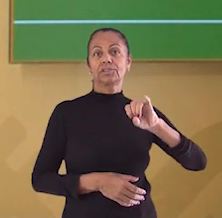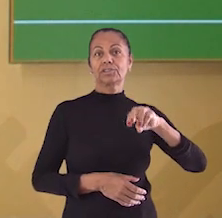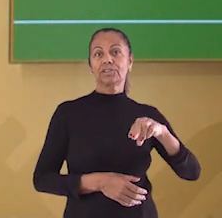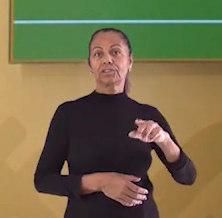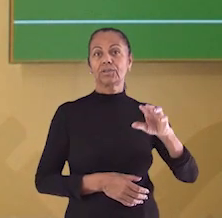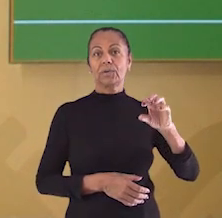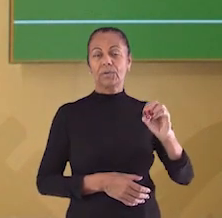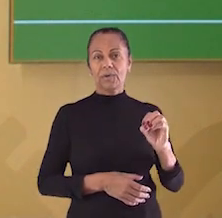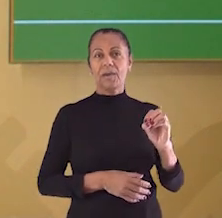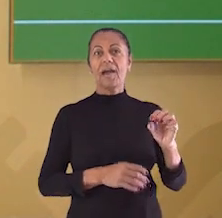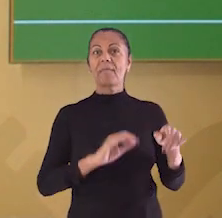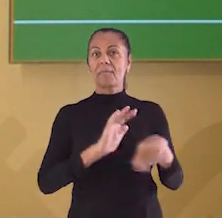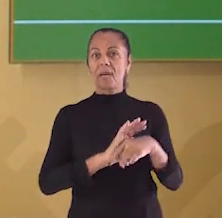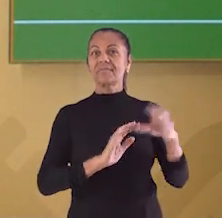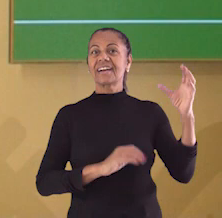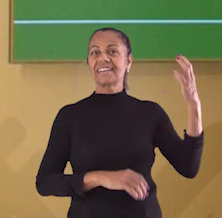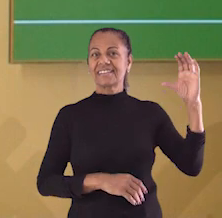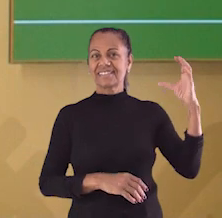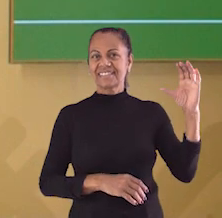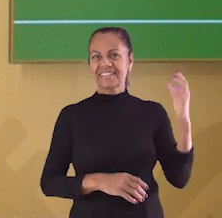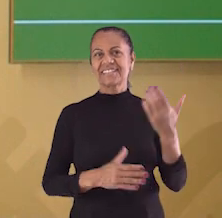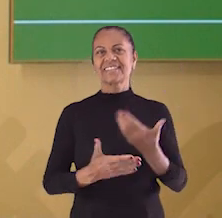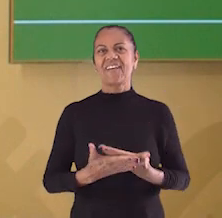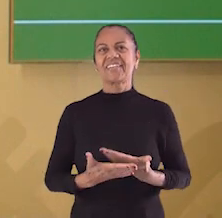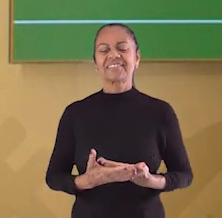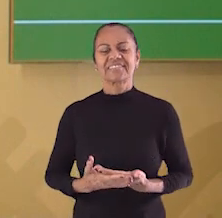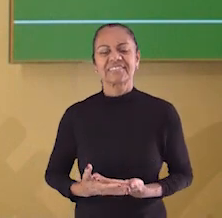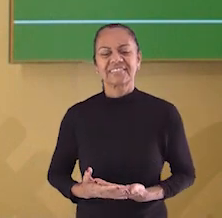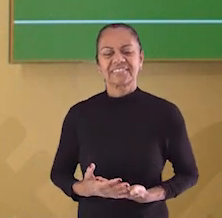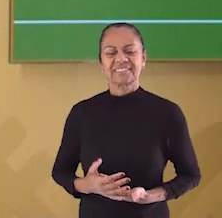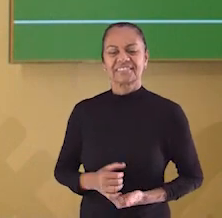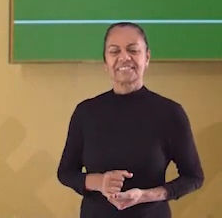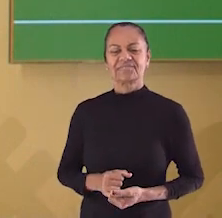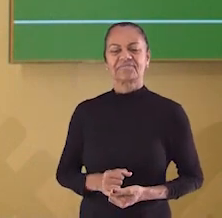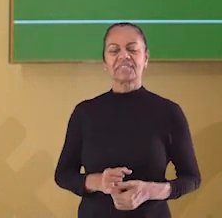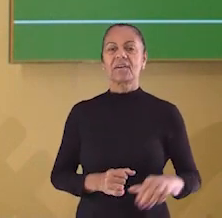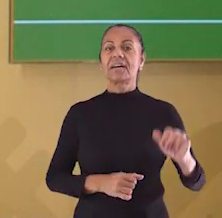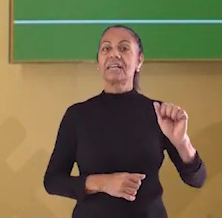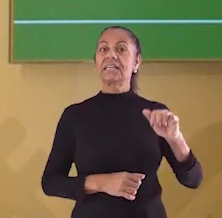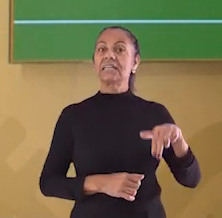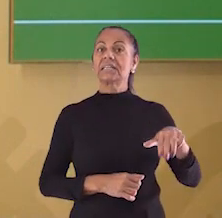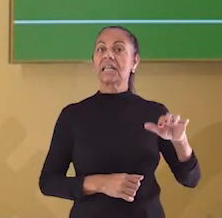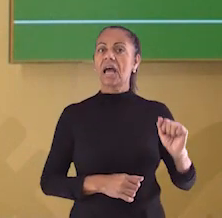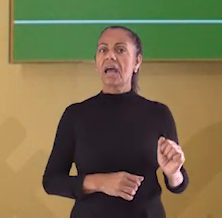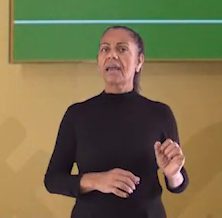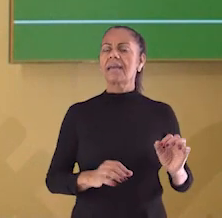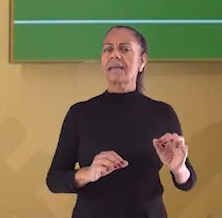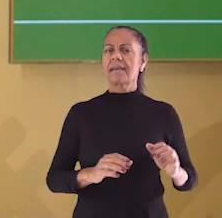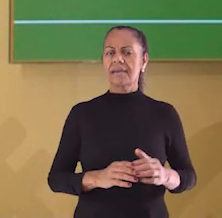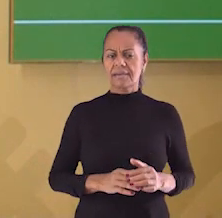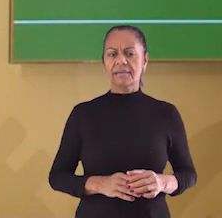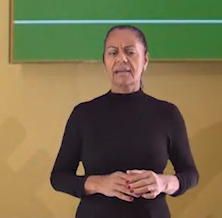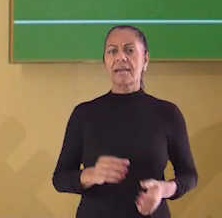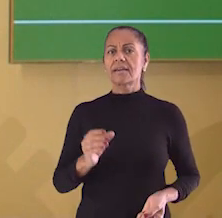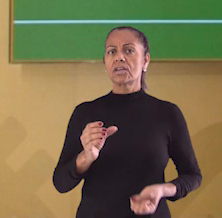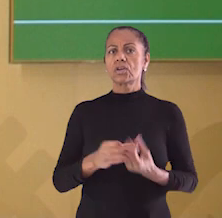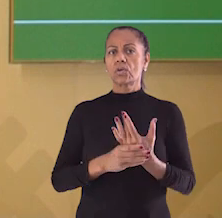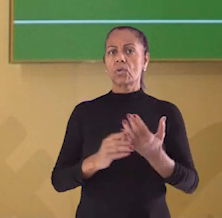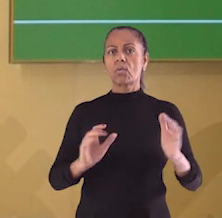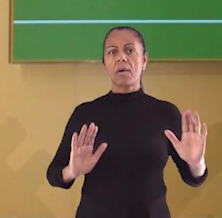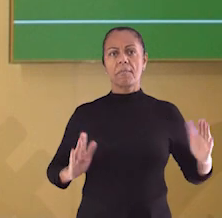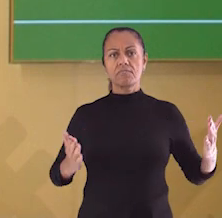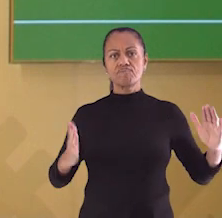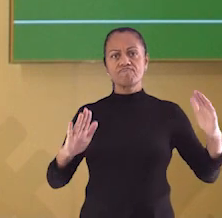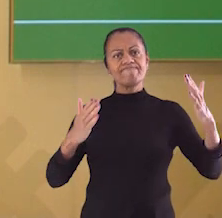Tudo bem com você? Tudo. Então, gente, Ana Júlia, ela montou uma